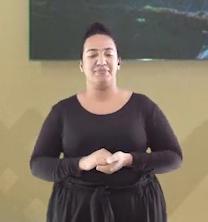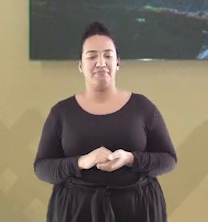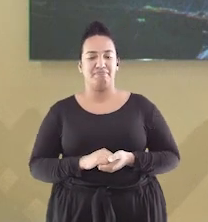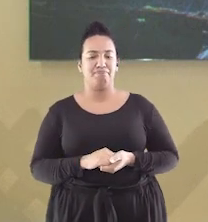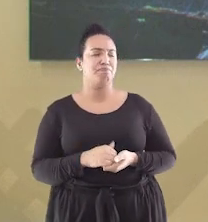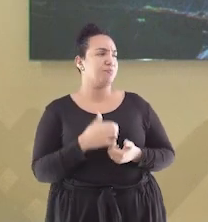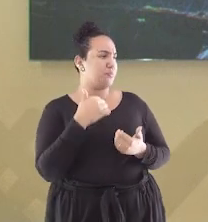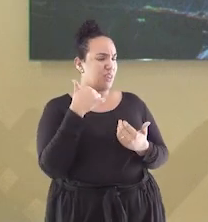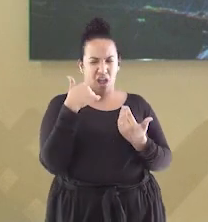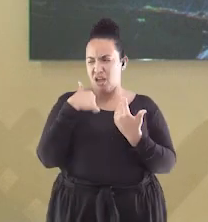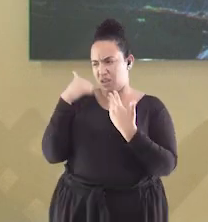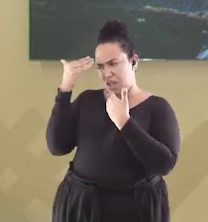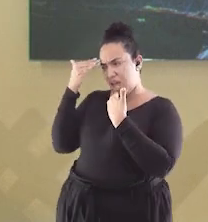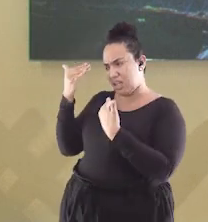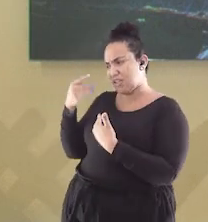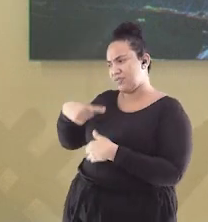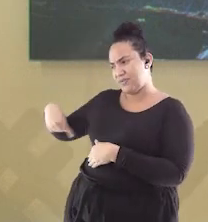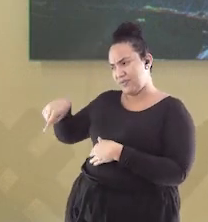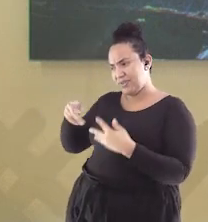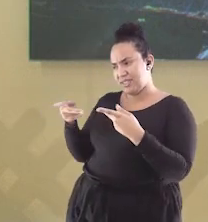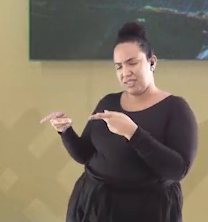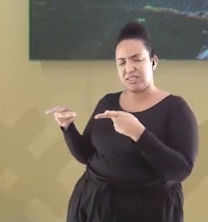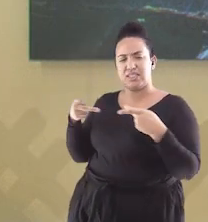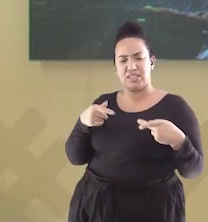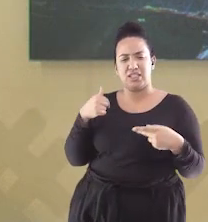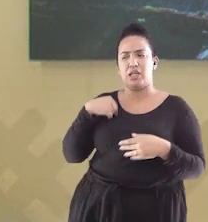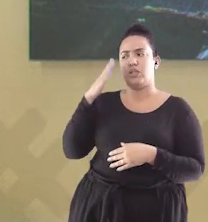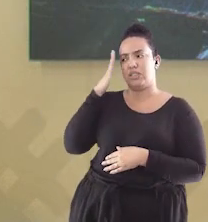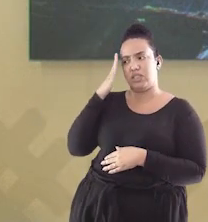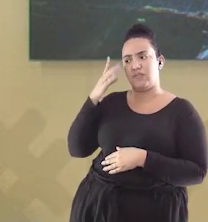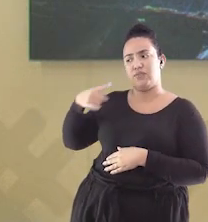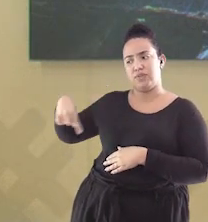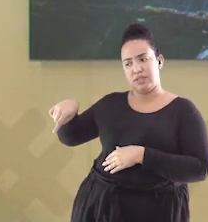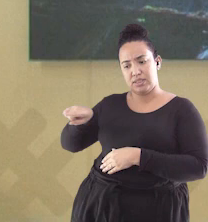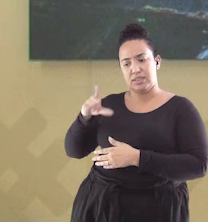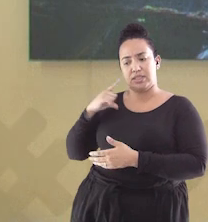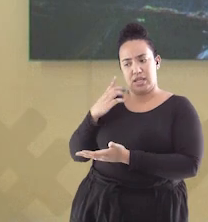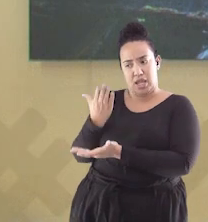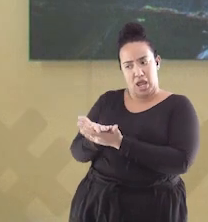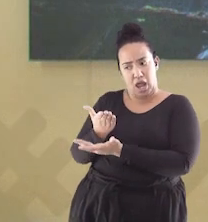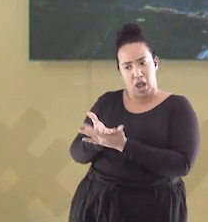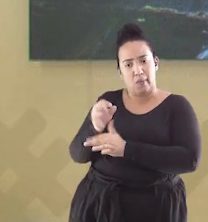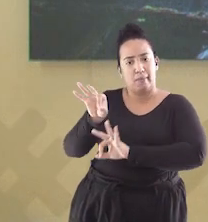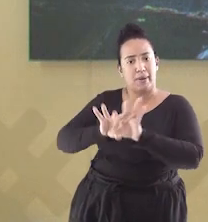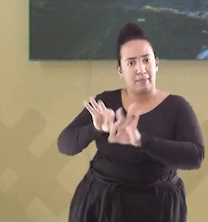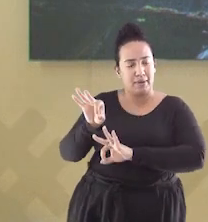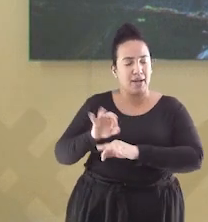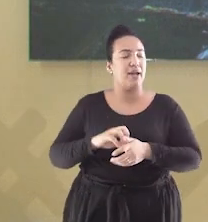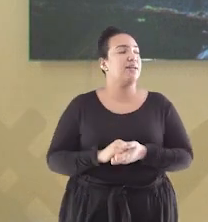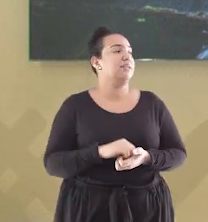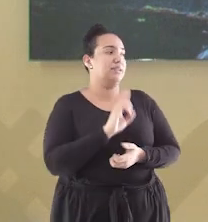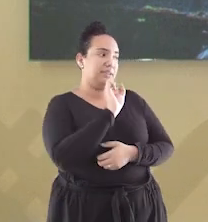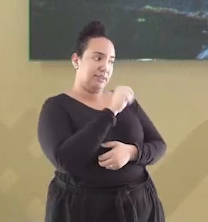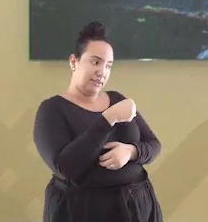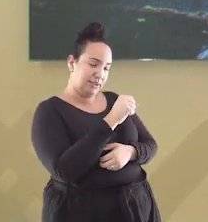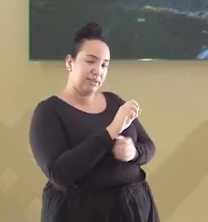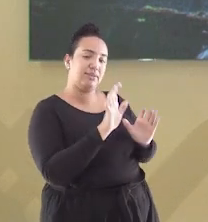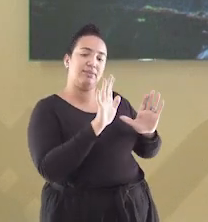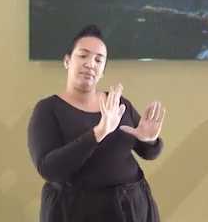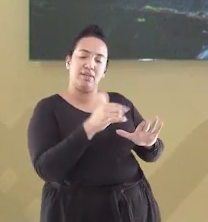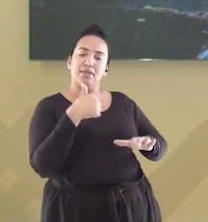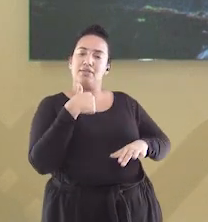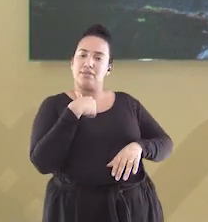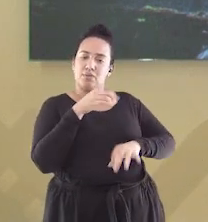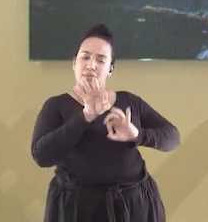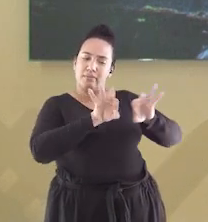isso, eu que agradeço por você ter aceitado o meu convite. Eu sei que você também tem suas aulas para apresentar para os nossos alunos. Sim, mas sempre tem